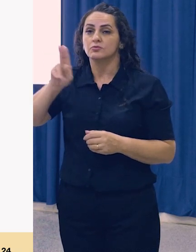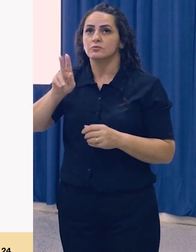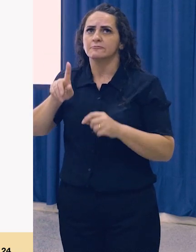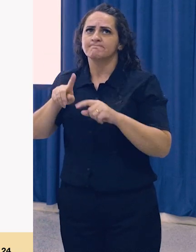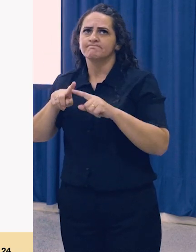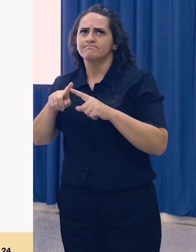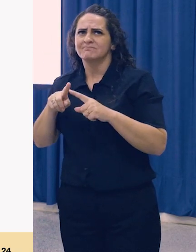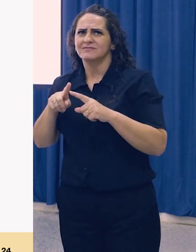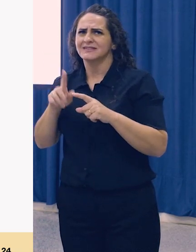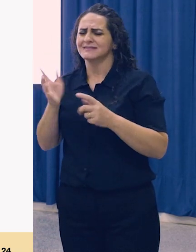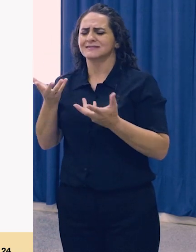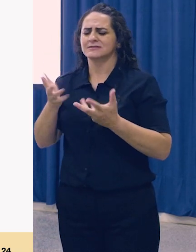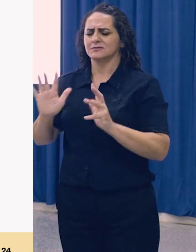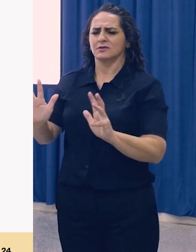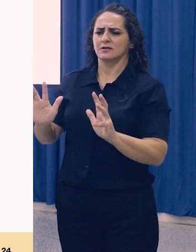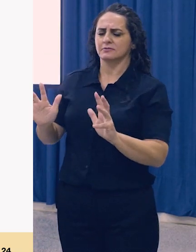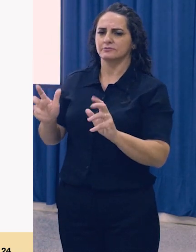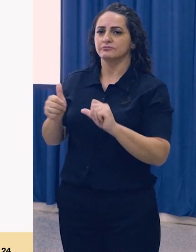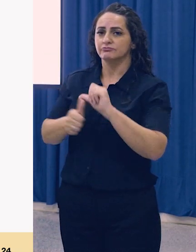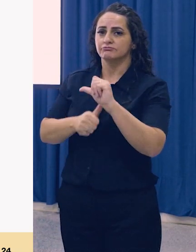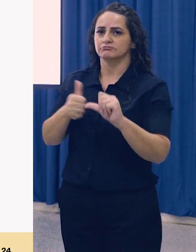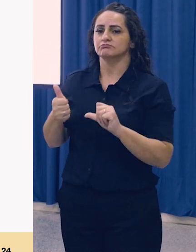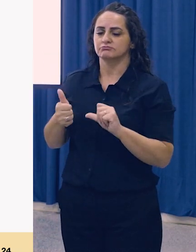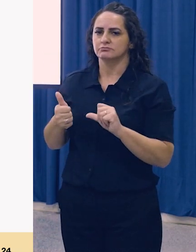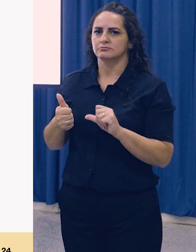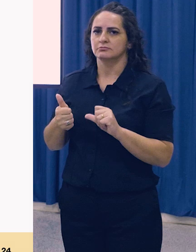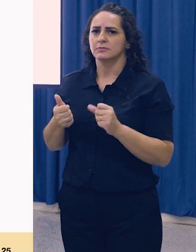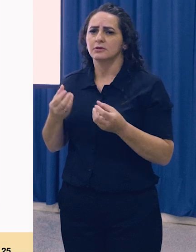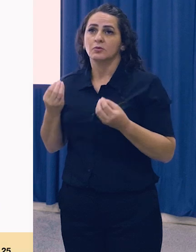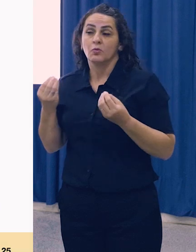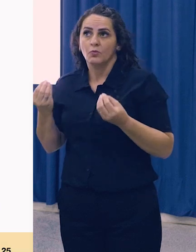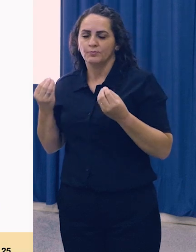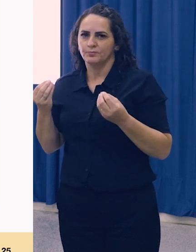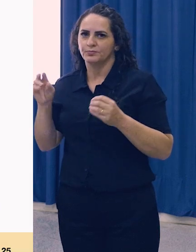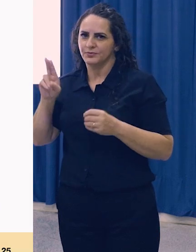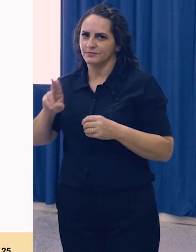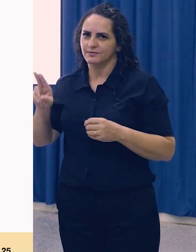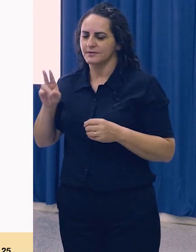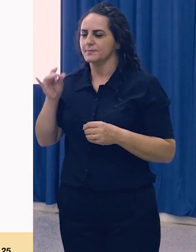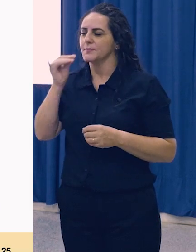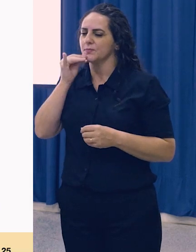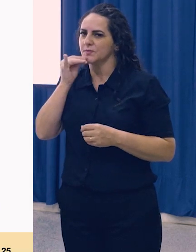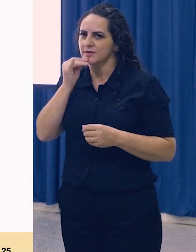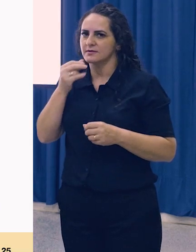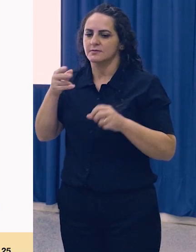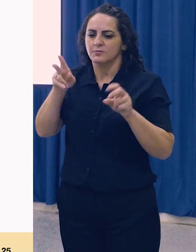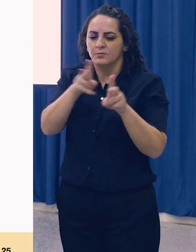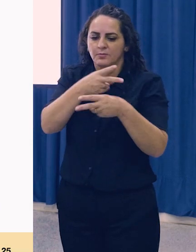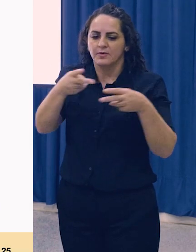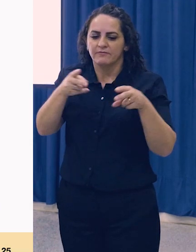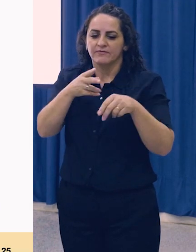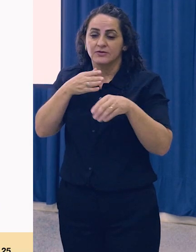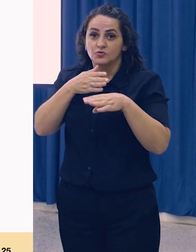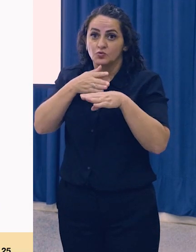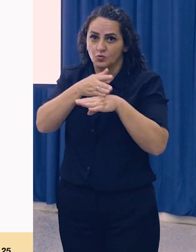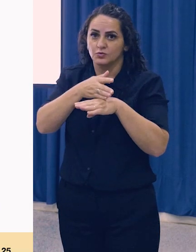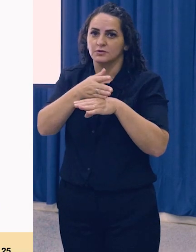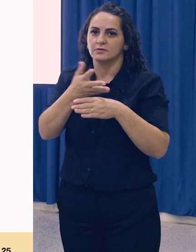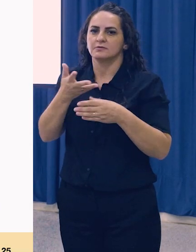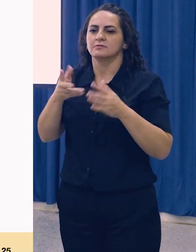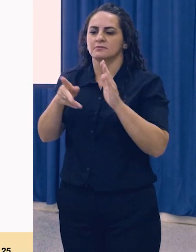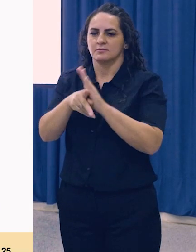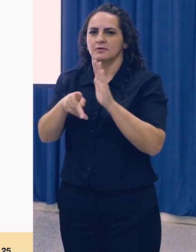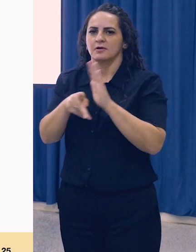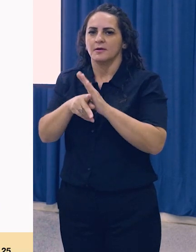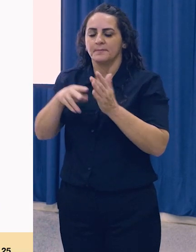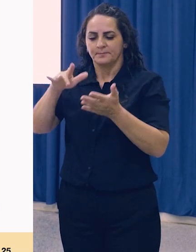disso, entende? Como eu posso me beneficiar desses posters? Aqui a gente usou, por exemplo, para Ventos Cortantes, que novamente é um filme